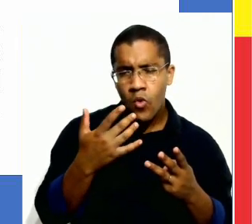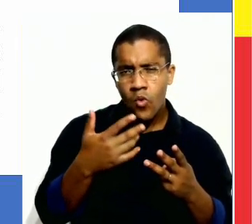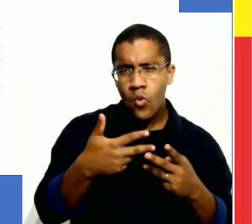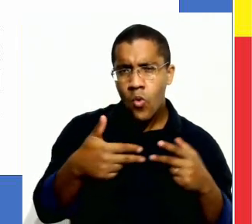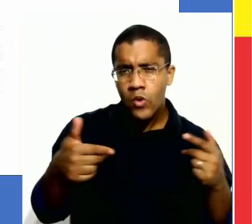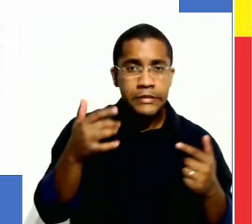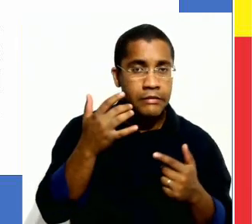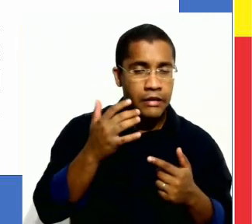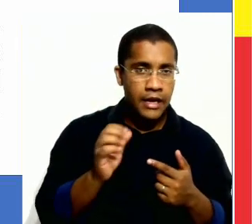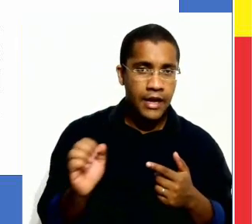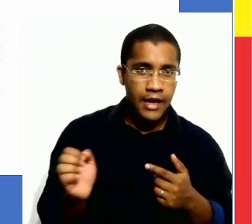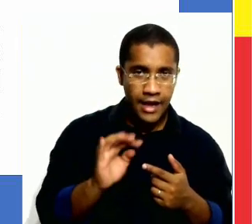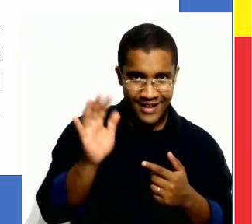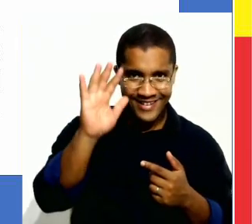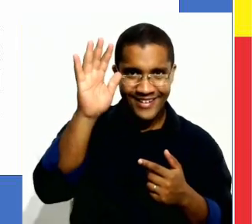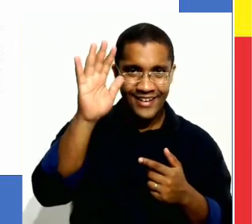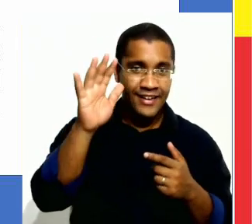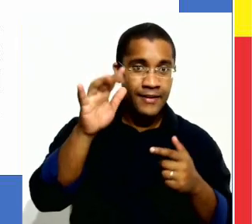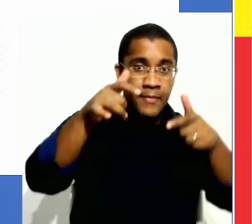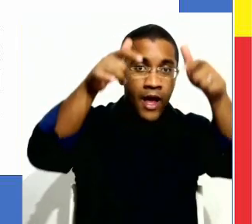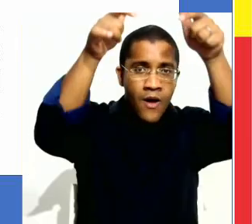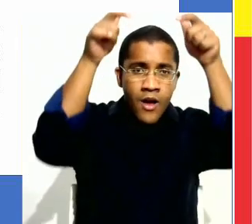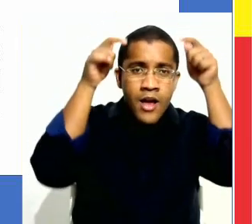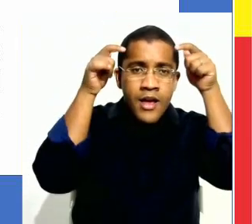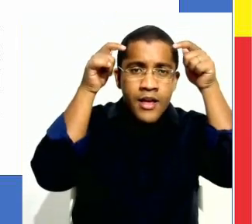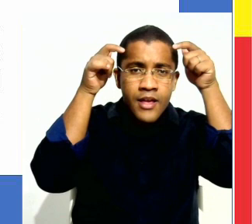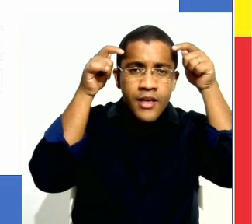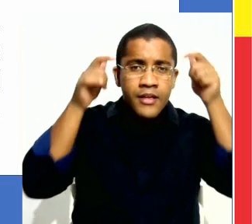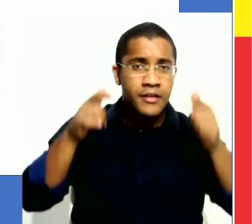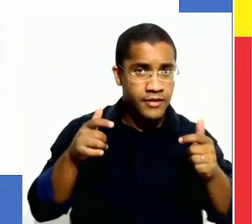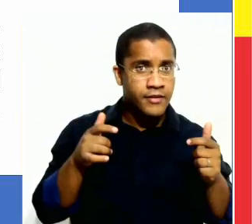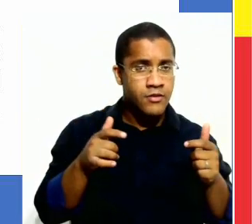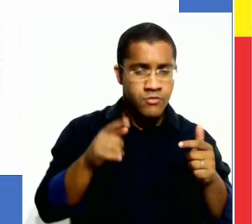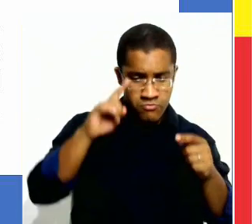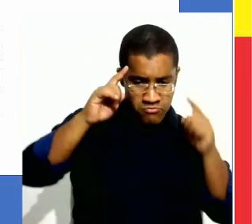territórios. Dominado por quem? Pelo reino.